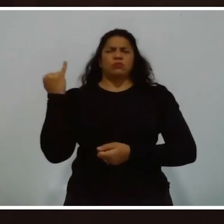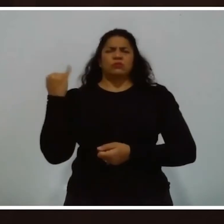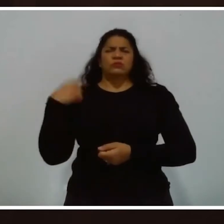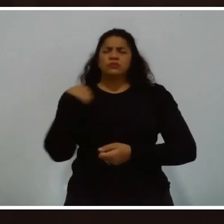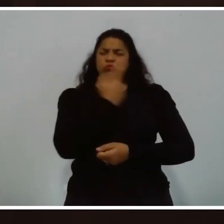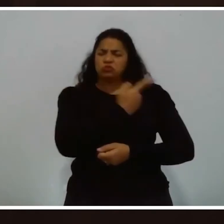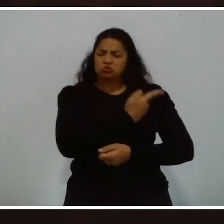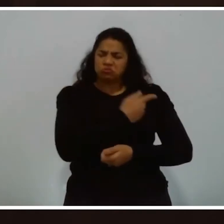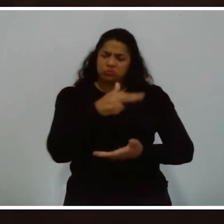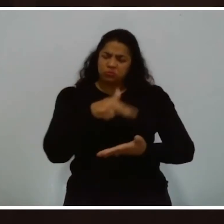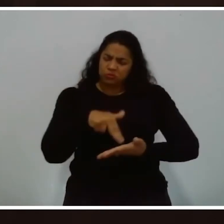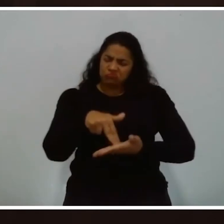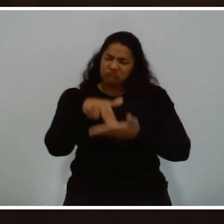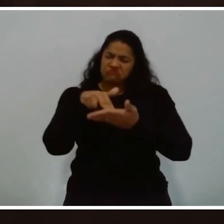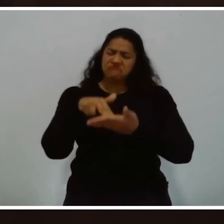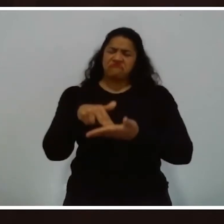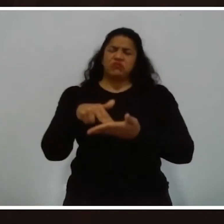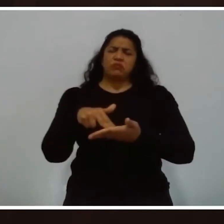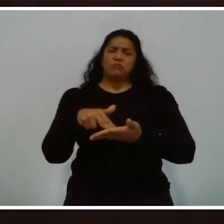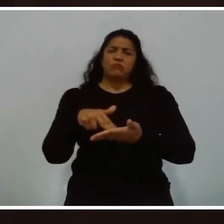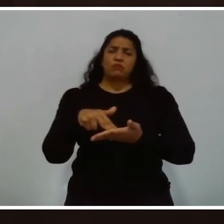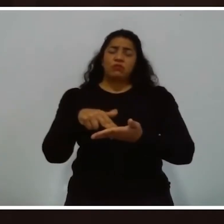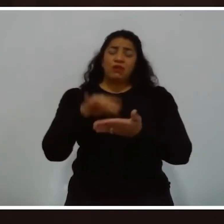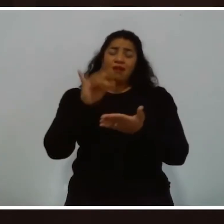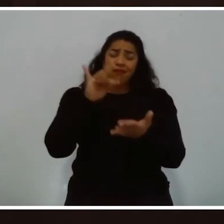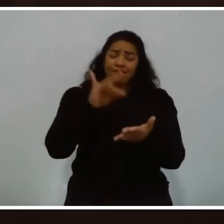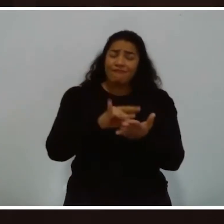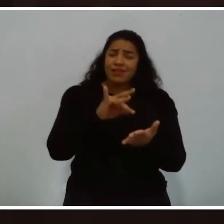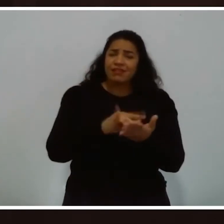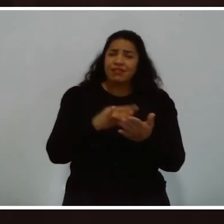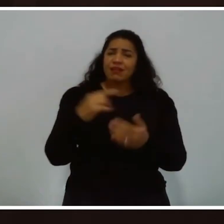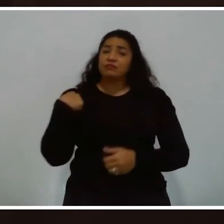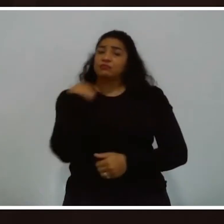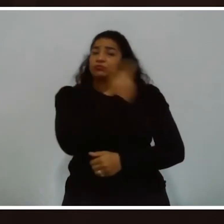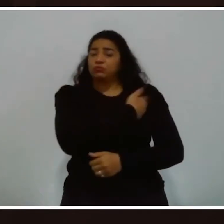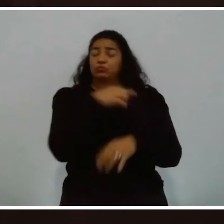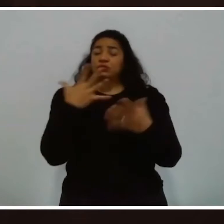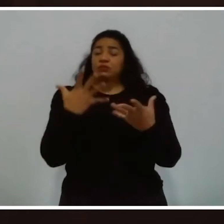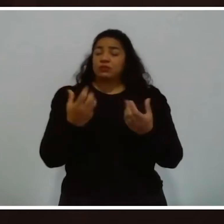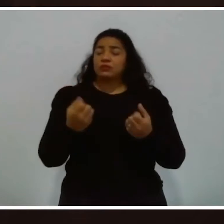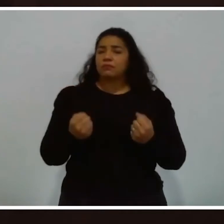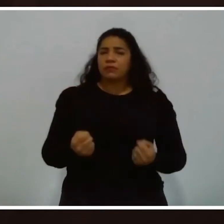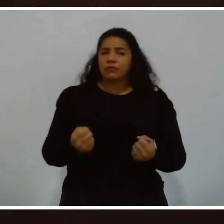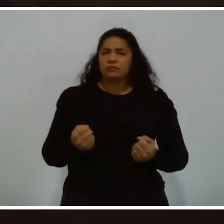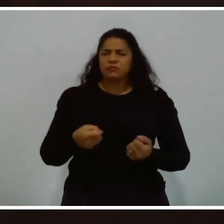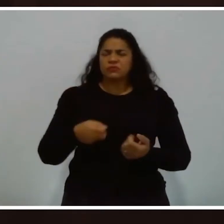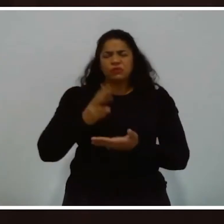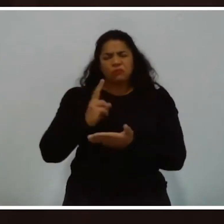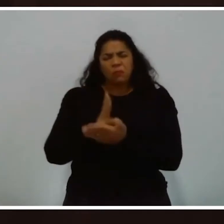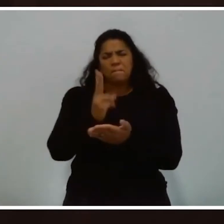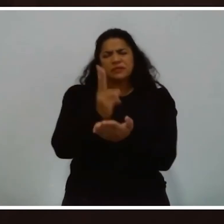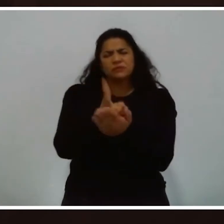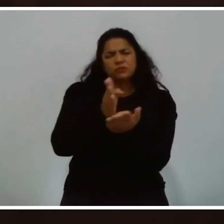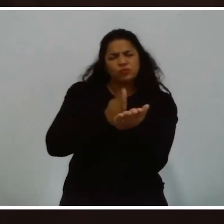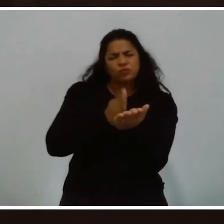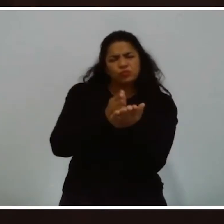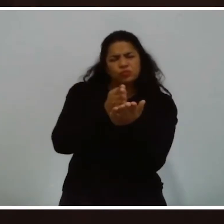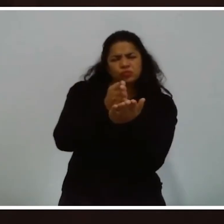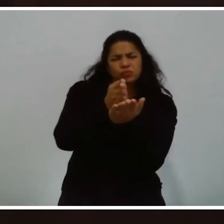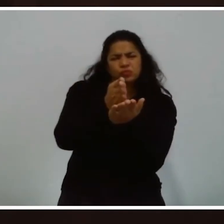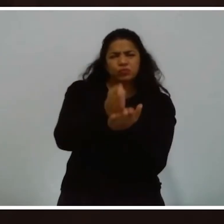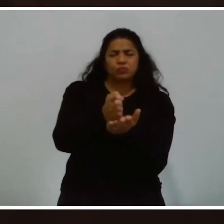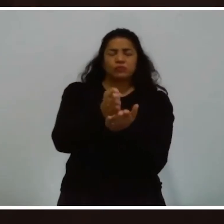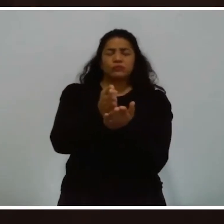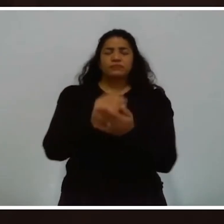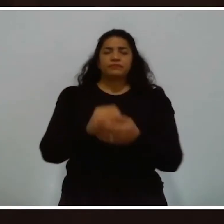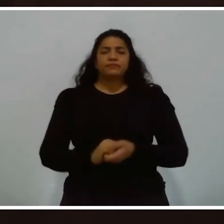firmeza às verdades ouvidas, para que delas jamais nos desviemos. Irmão, não